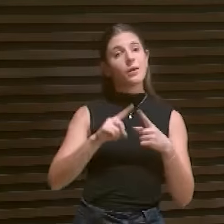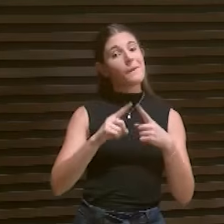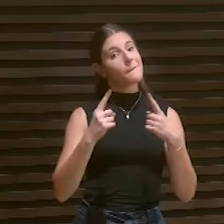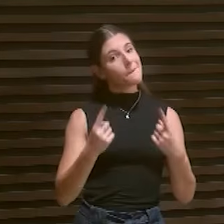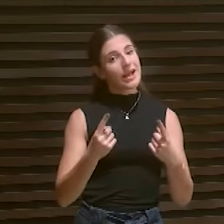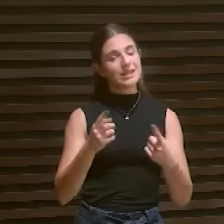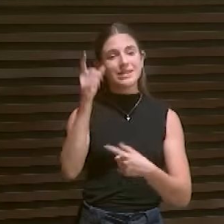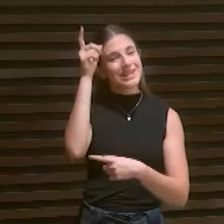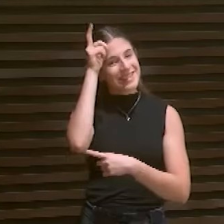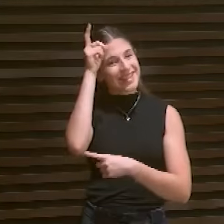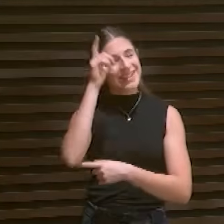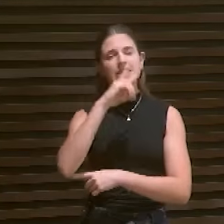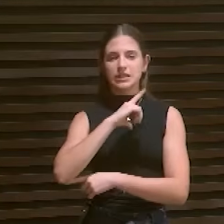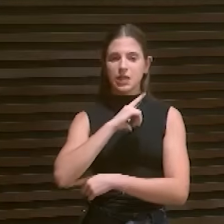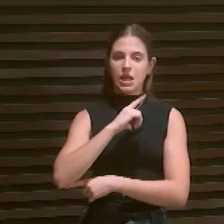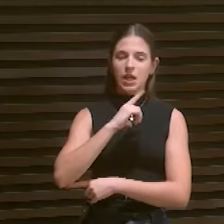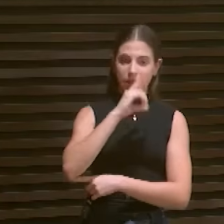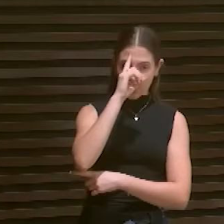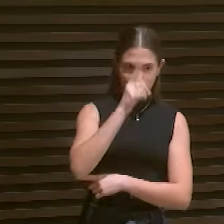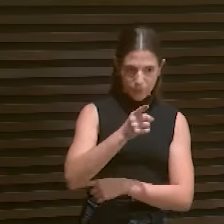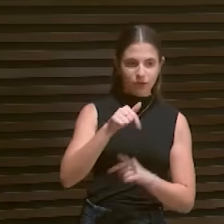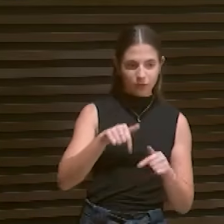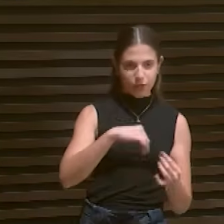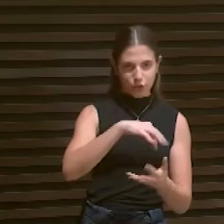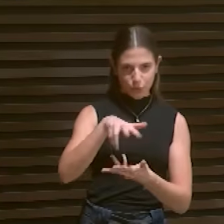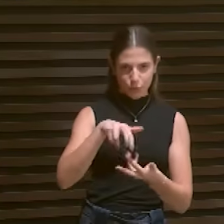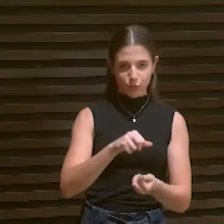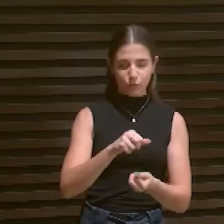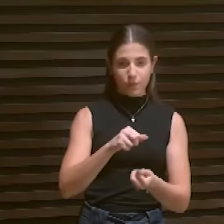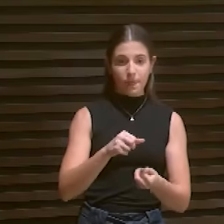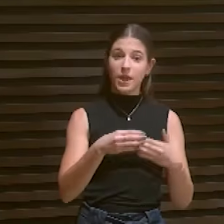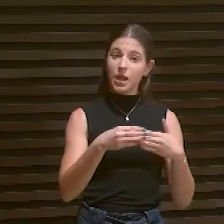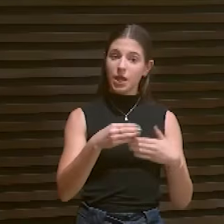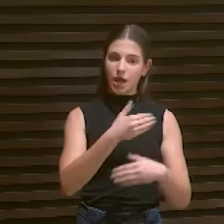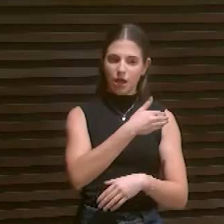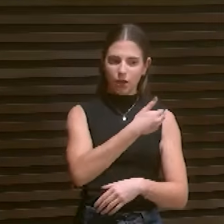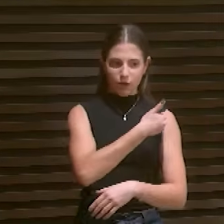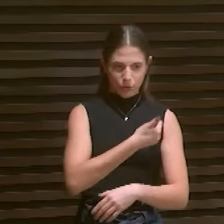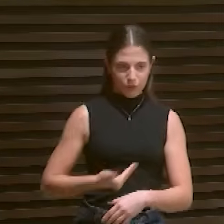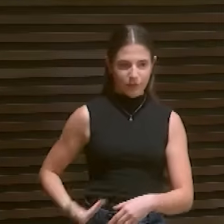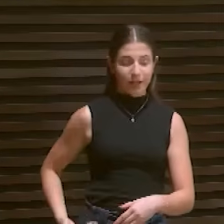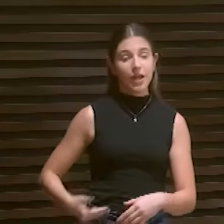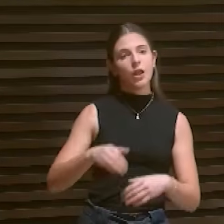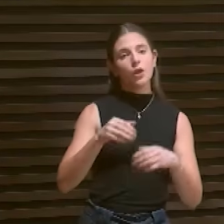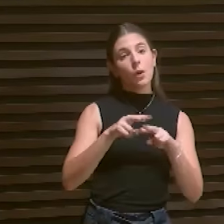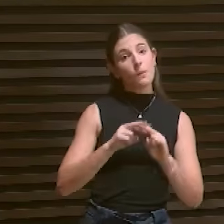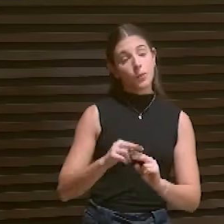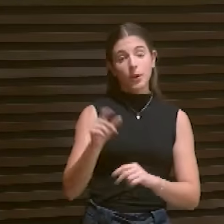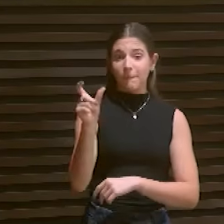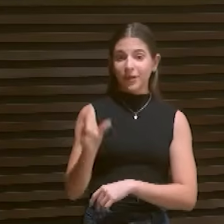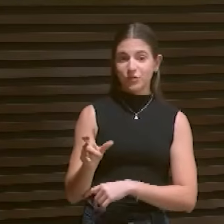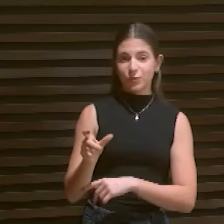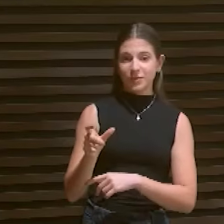medida, Satanás tem domínio sobre este mundo. E é governado por pessoas que ignoram Deus,